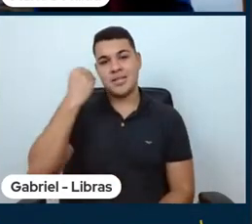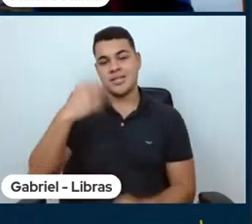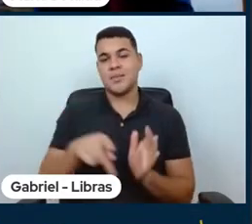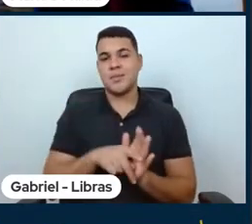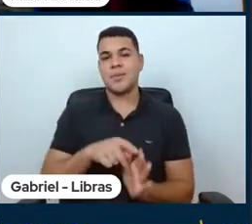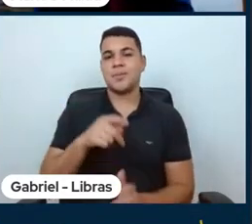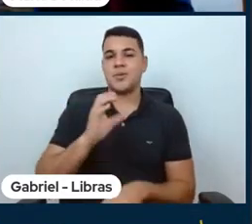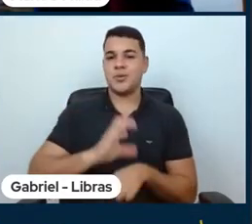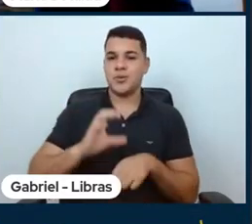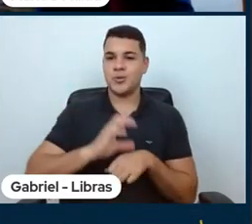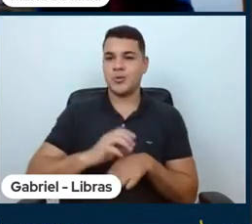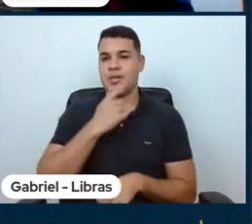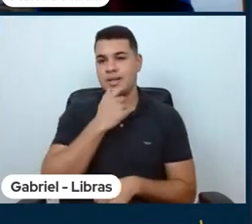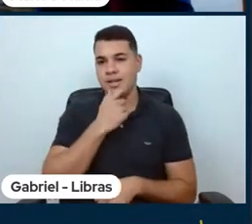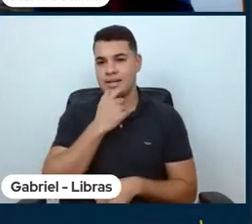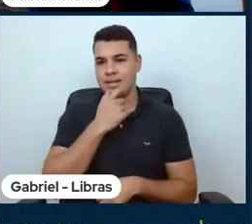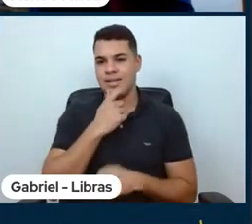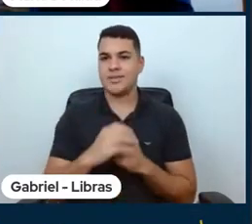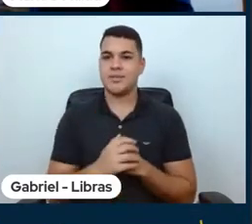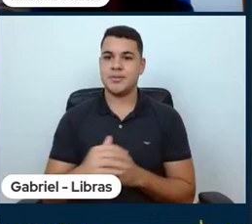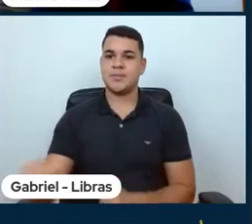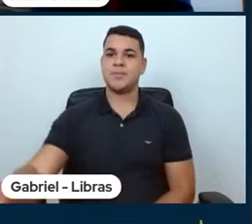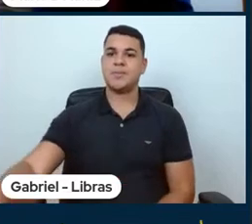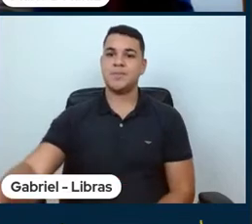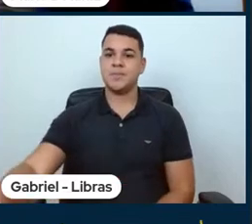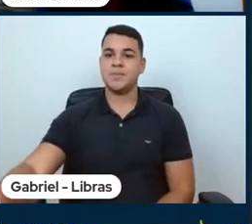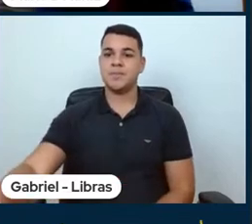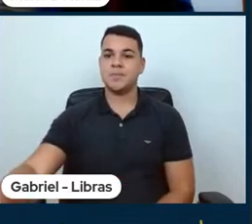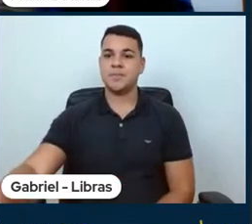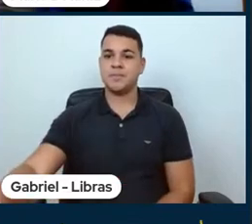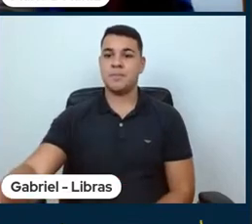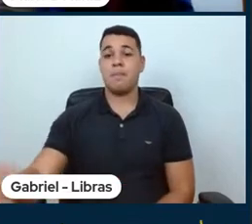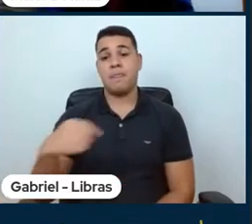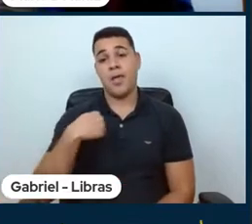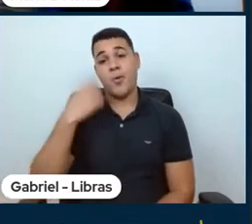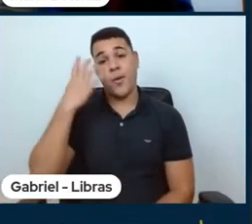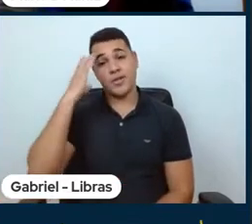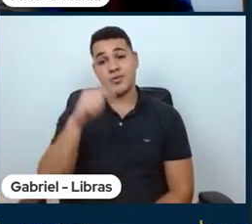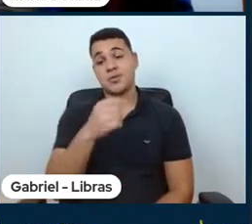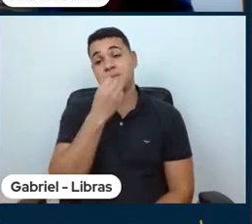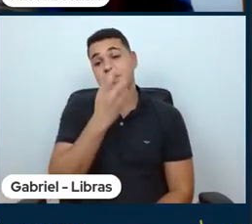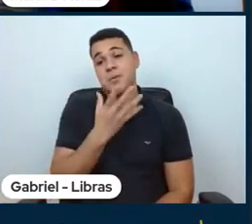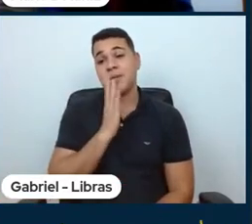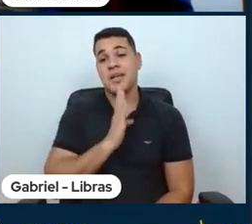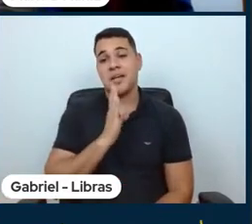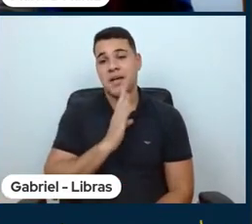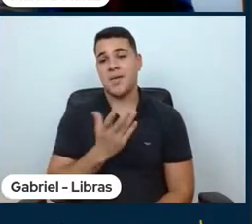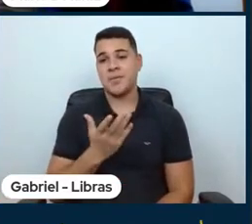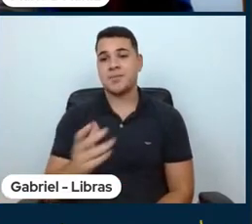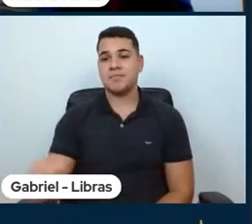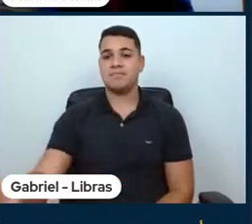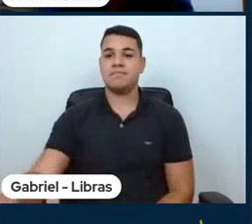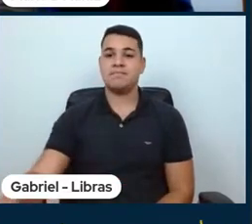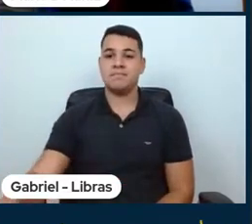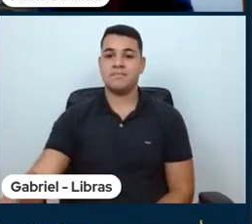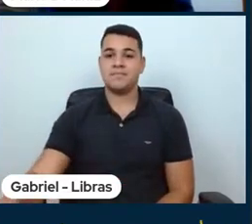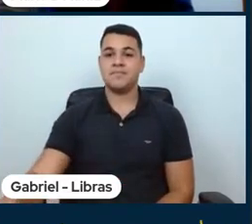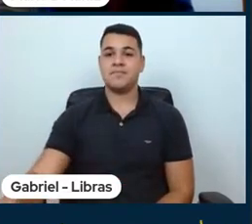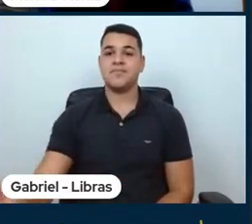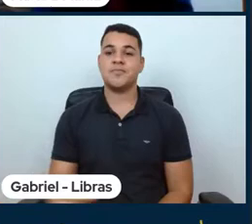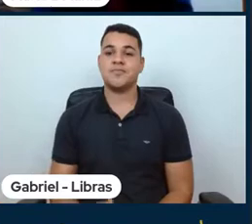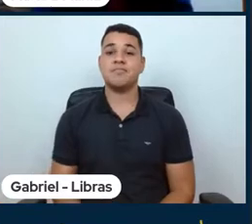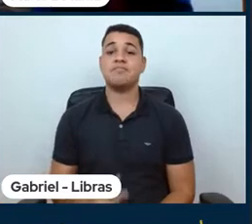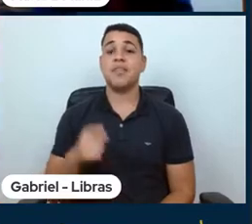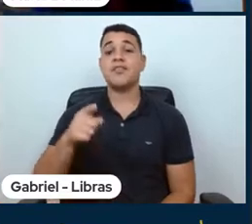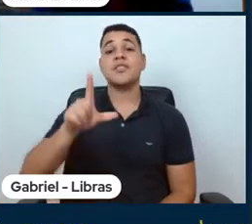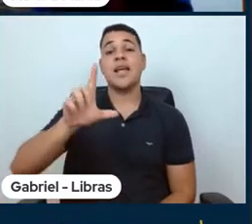dentro da própria empresa. Então, eu acho que isso é muito legal. E é isso. E você,